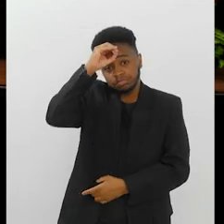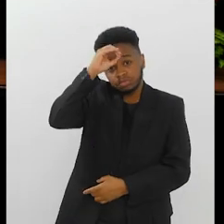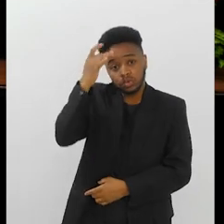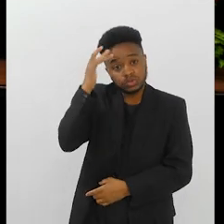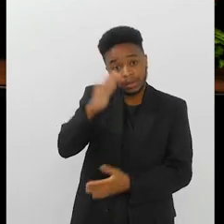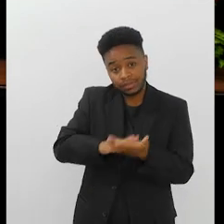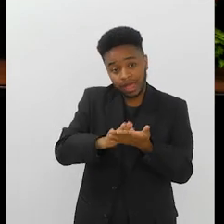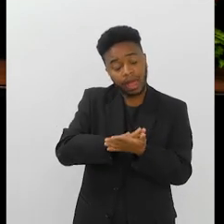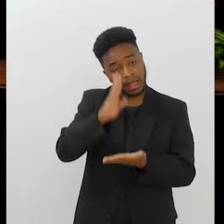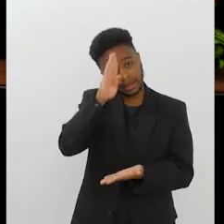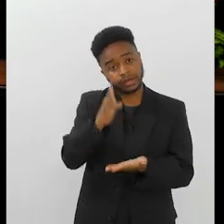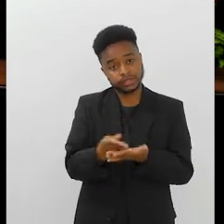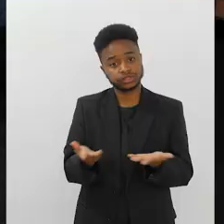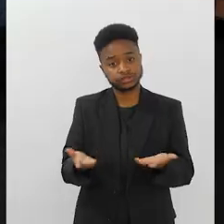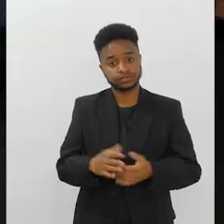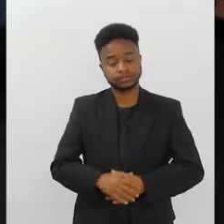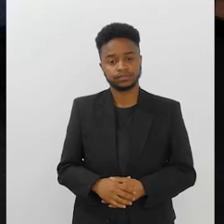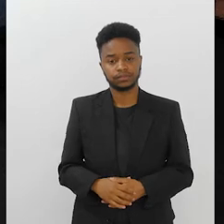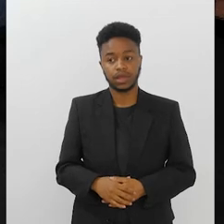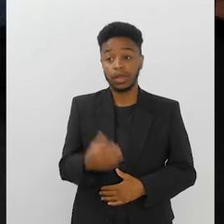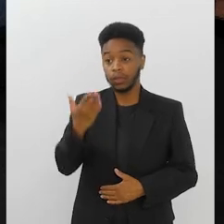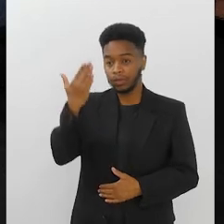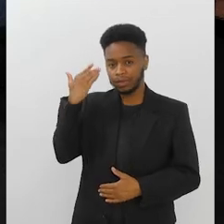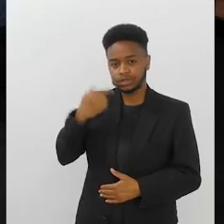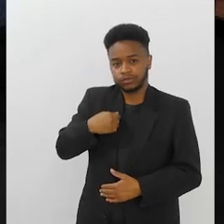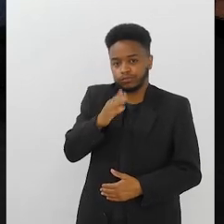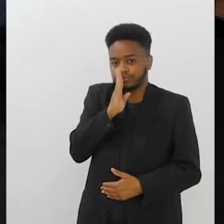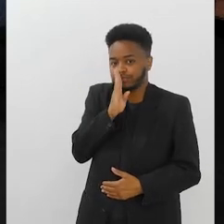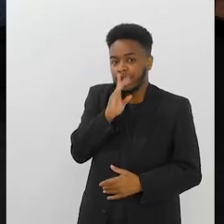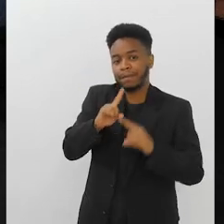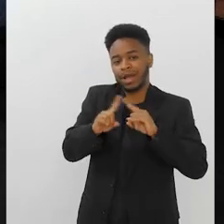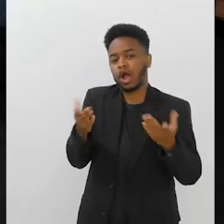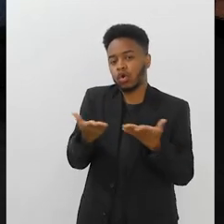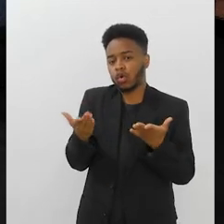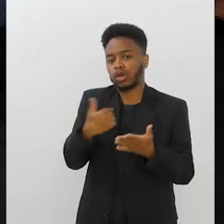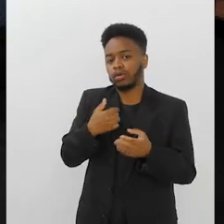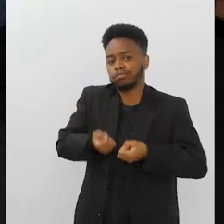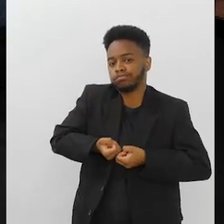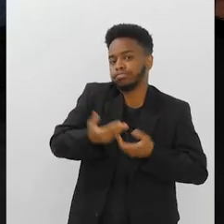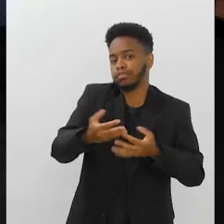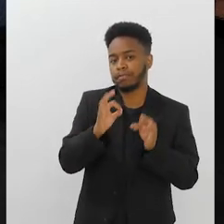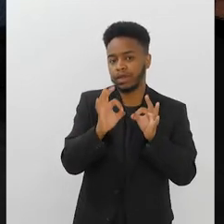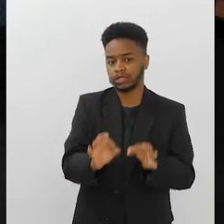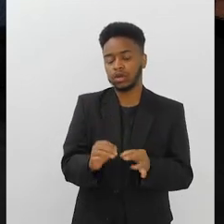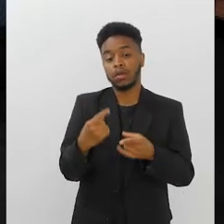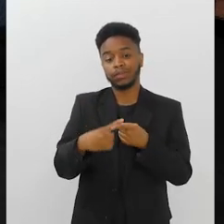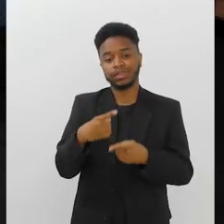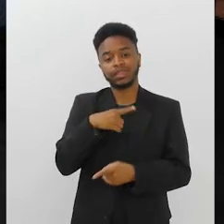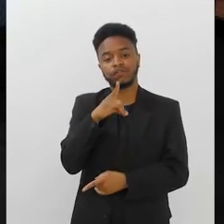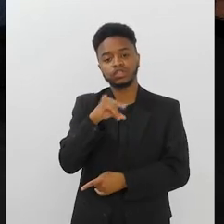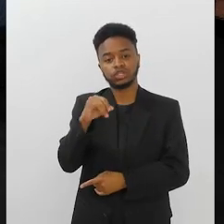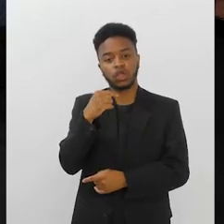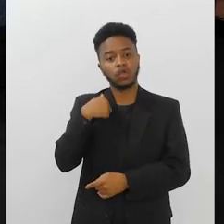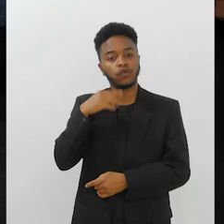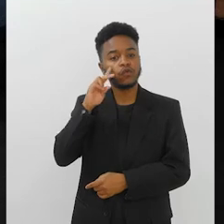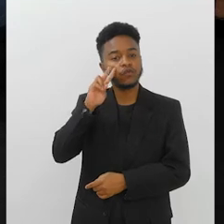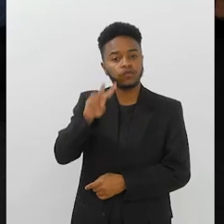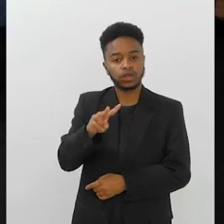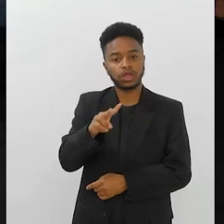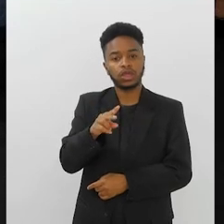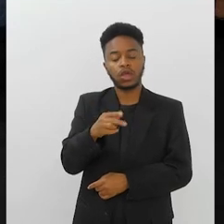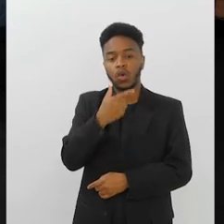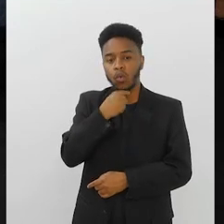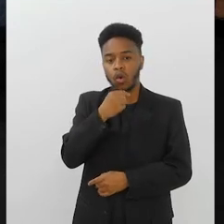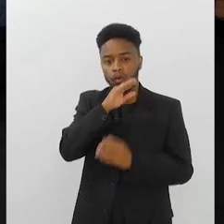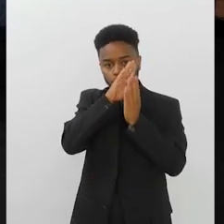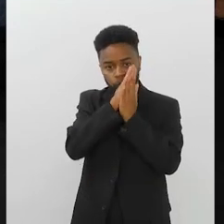as pessoas que não sabem nada sobre a religão vou te dizer Antigamente eu não respondia mas eu agora fiquei mal criada por exemplo no outro dia eu vi um